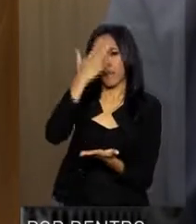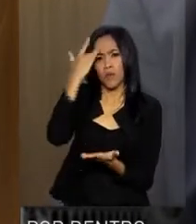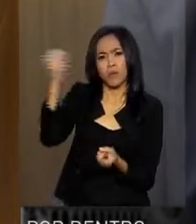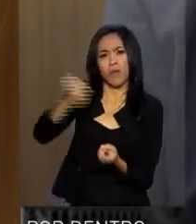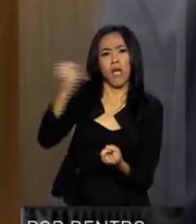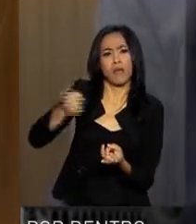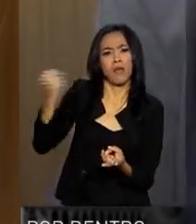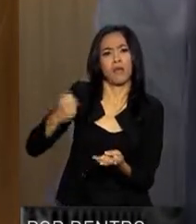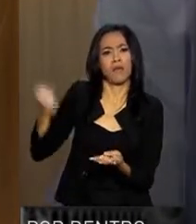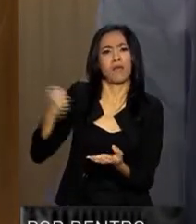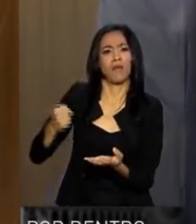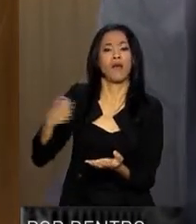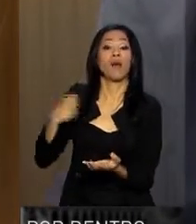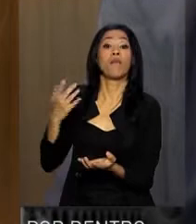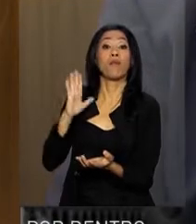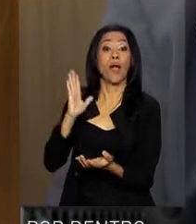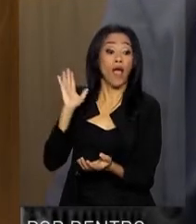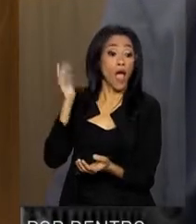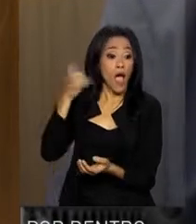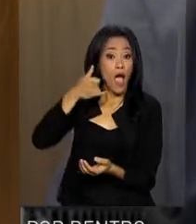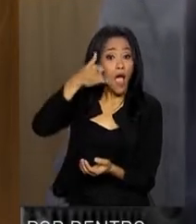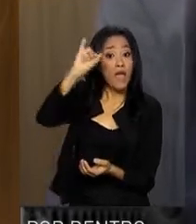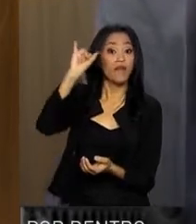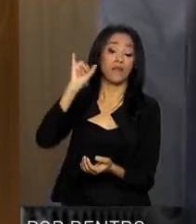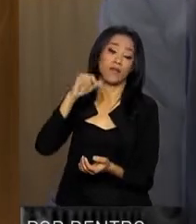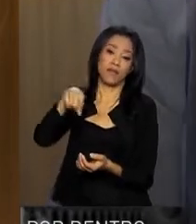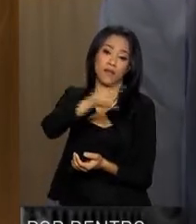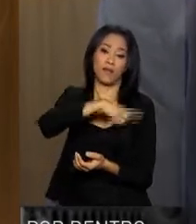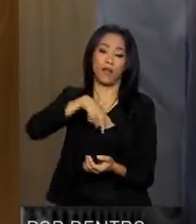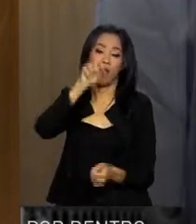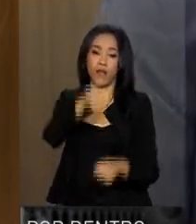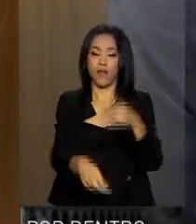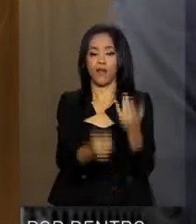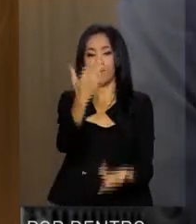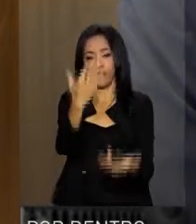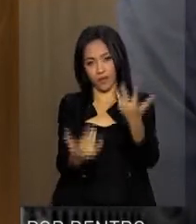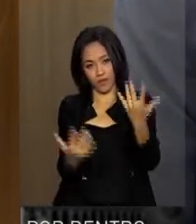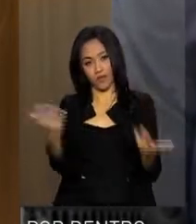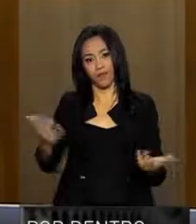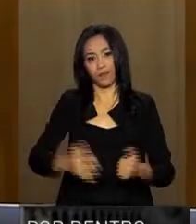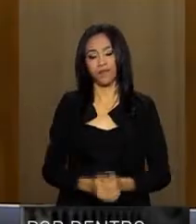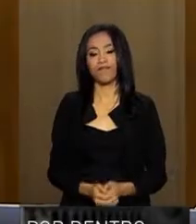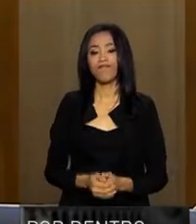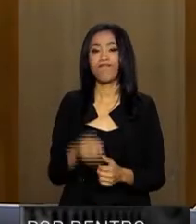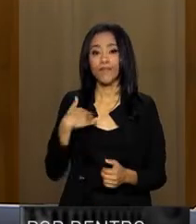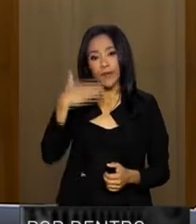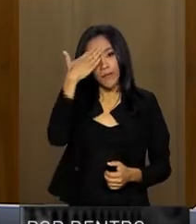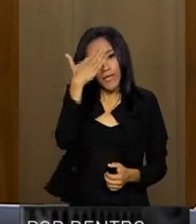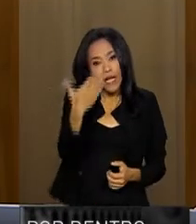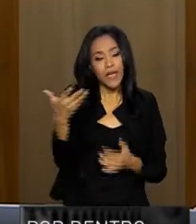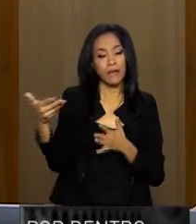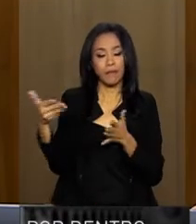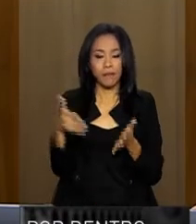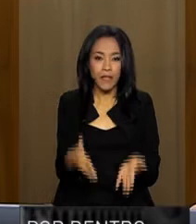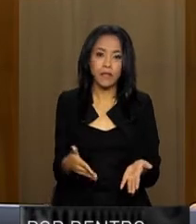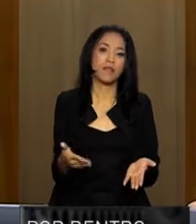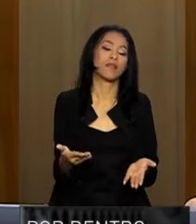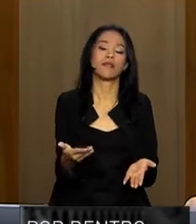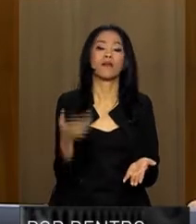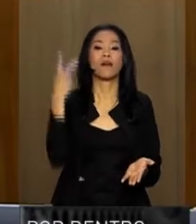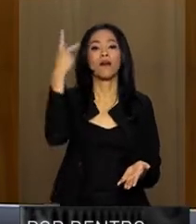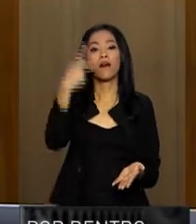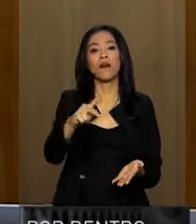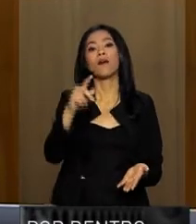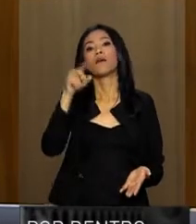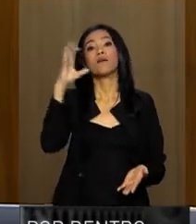fazendo no sentido de prevenir os incêndios florestais agradeço a participação de humberto fernandes é da central